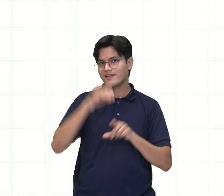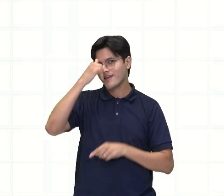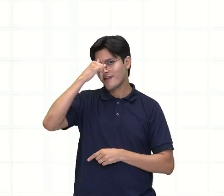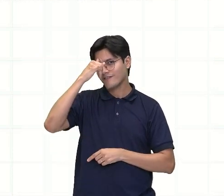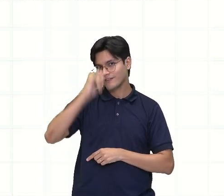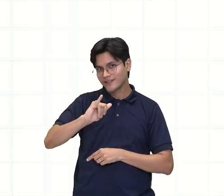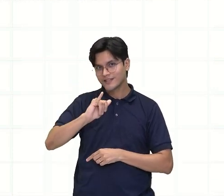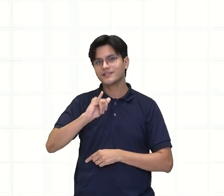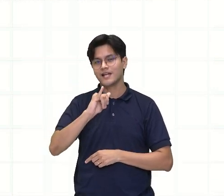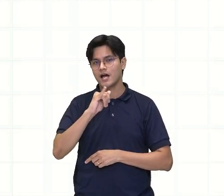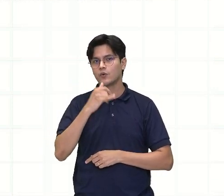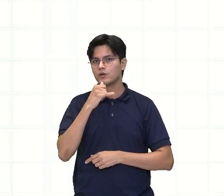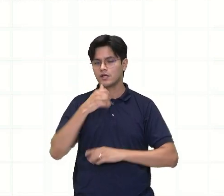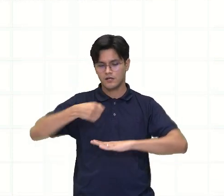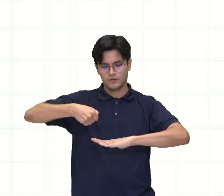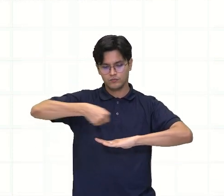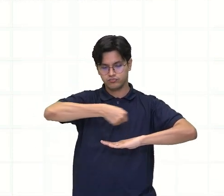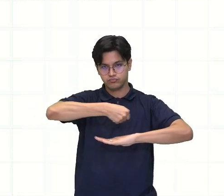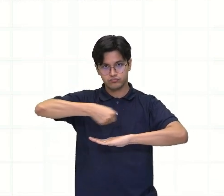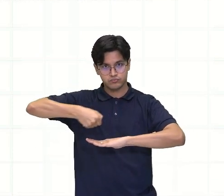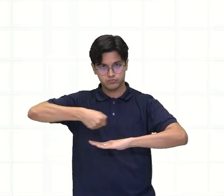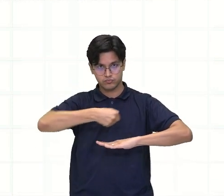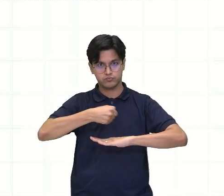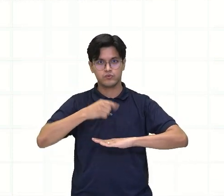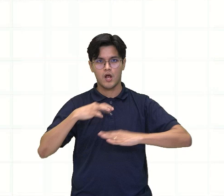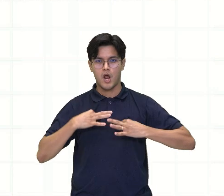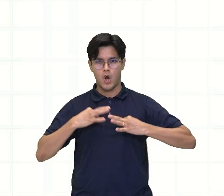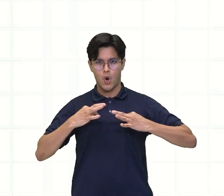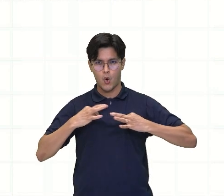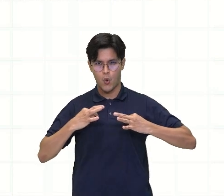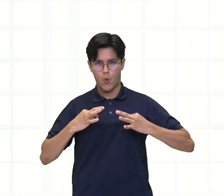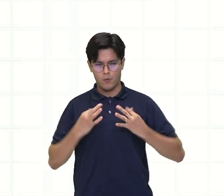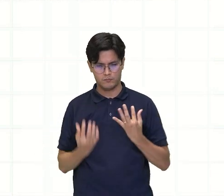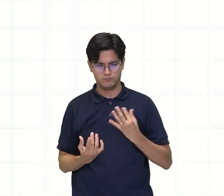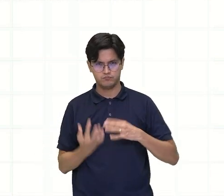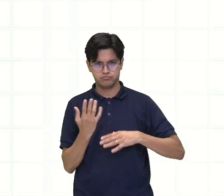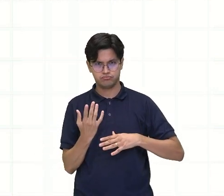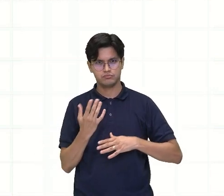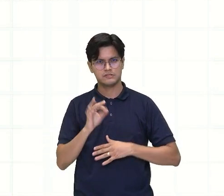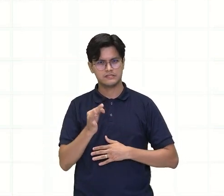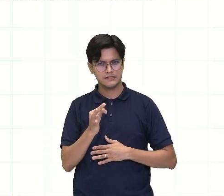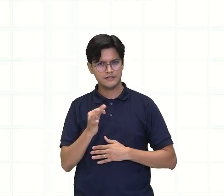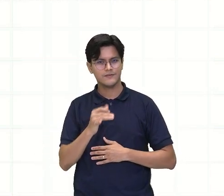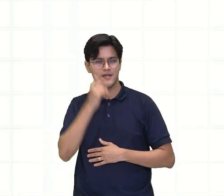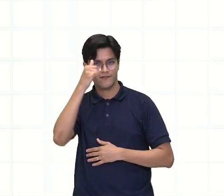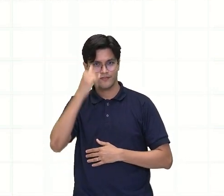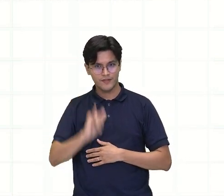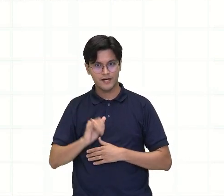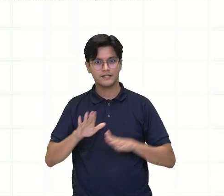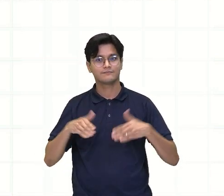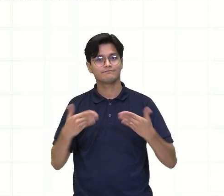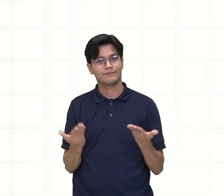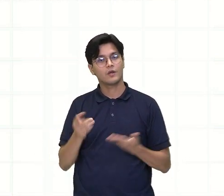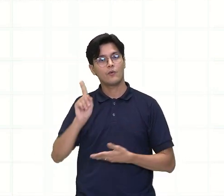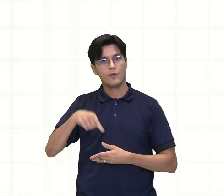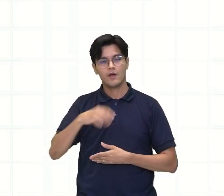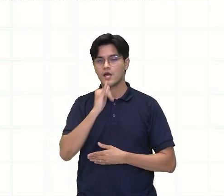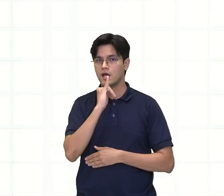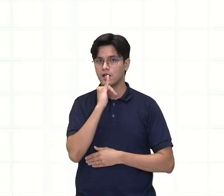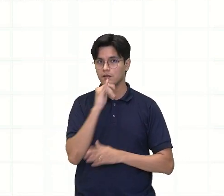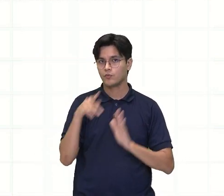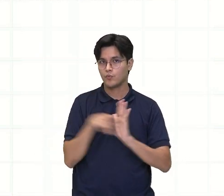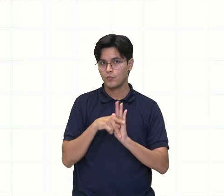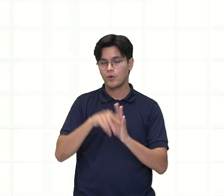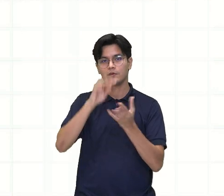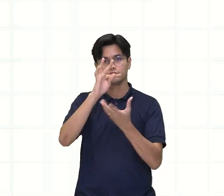roupa, certo? Então, aqui é mais um exemplo da termodinâmica no nosso